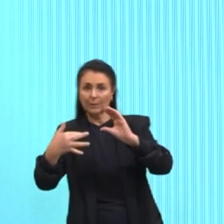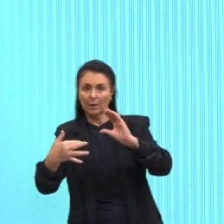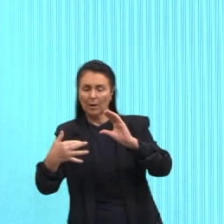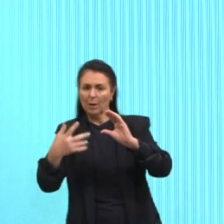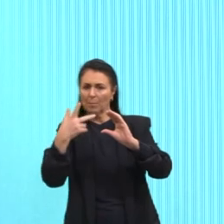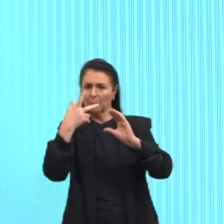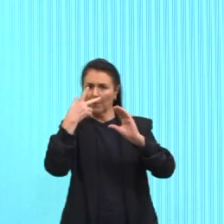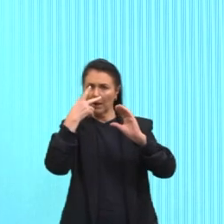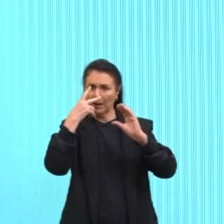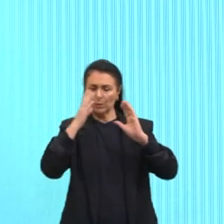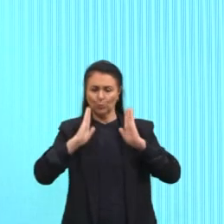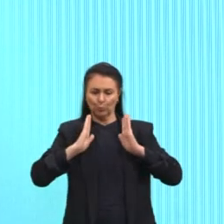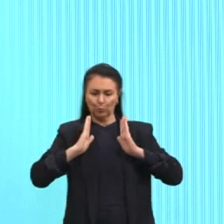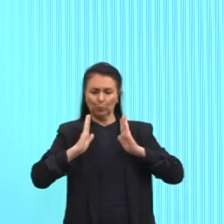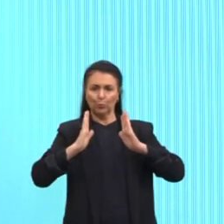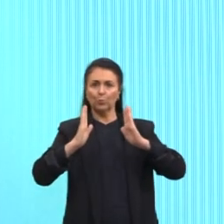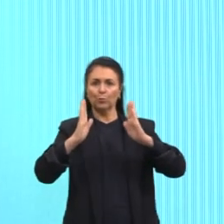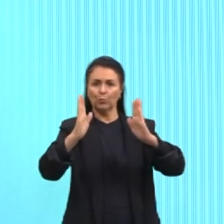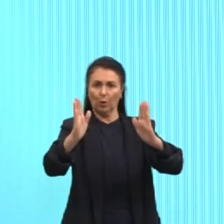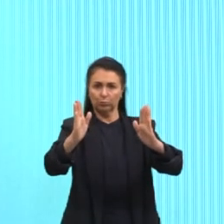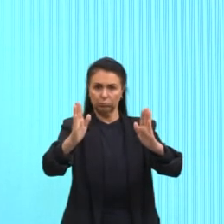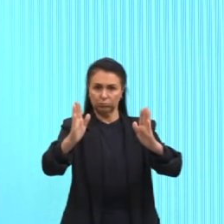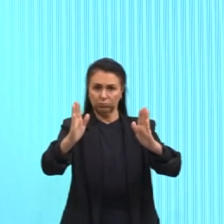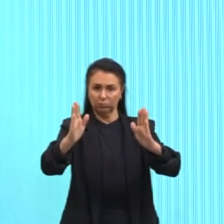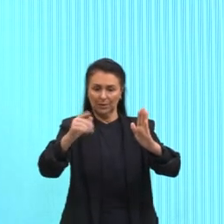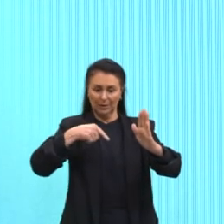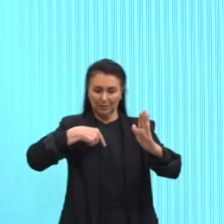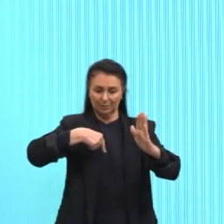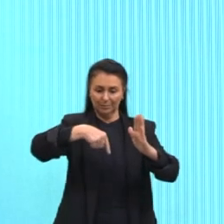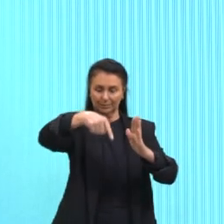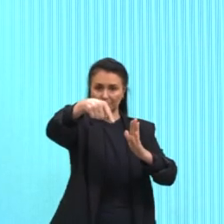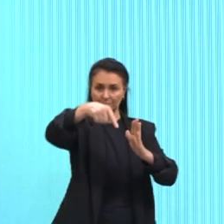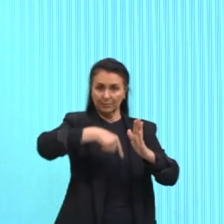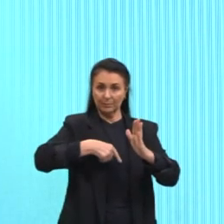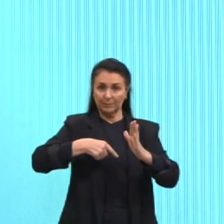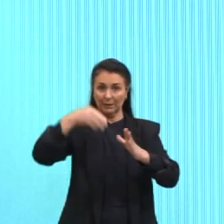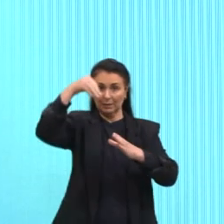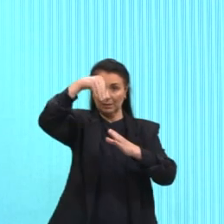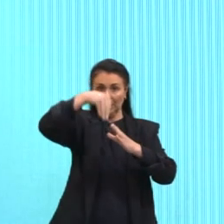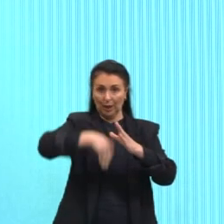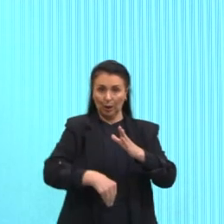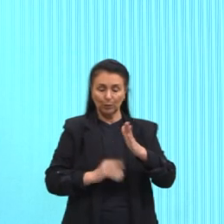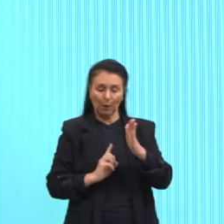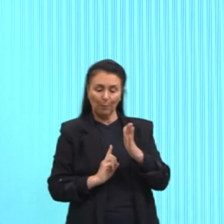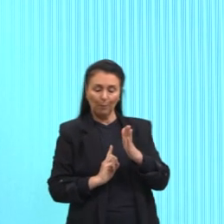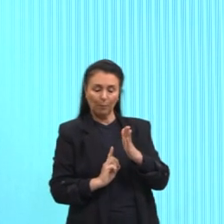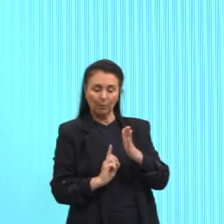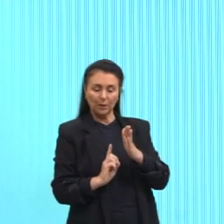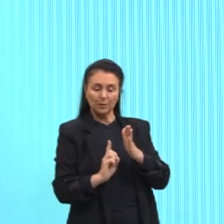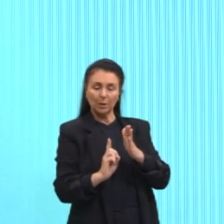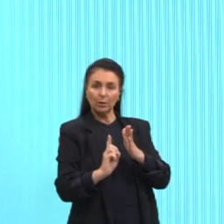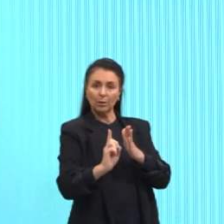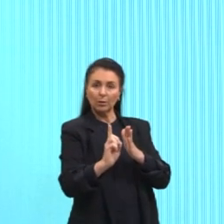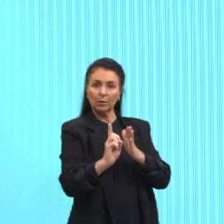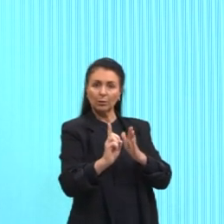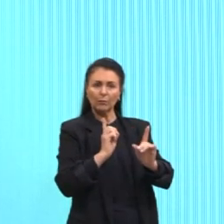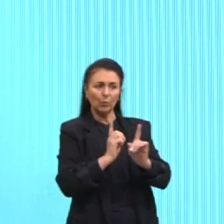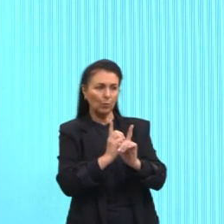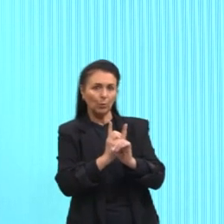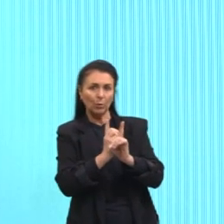vão é de uma Corredeira e do ao dentro ao passar a gente vai encontrando as